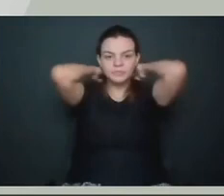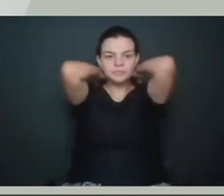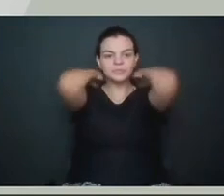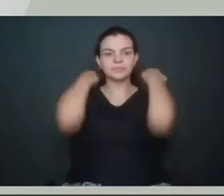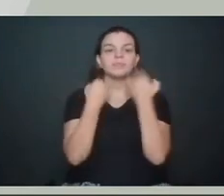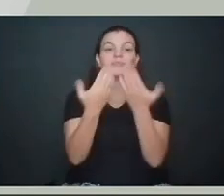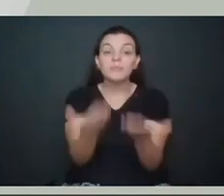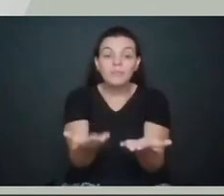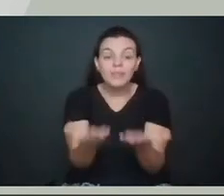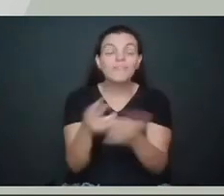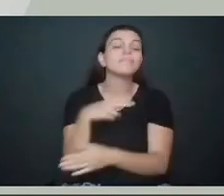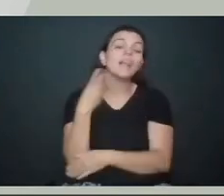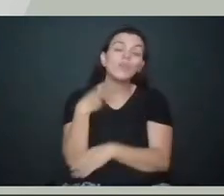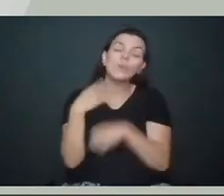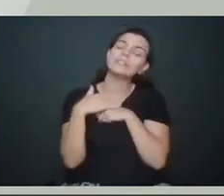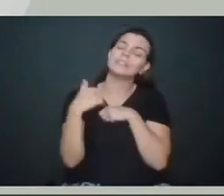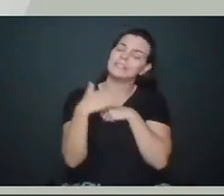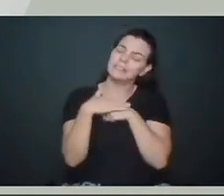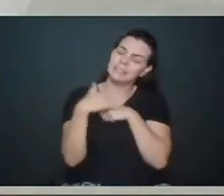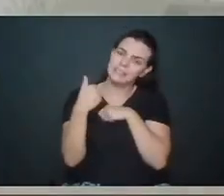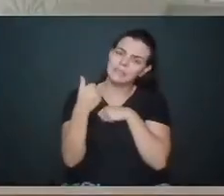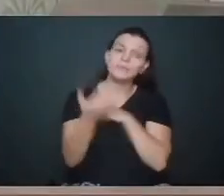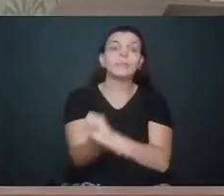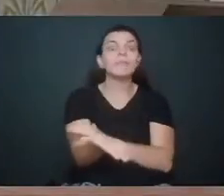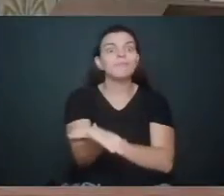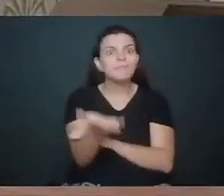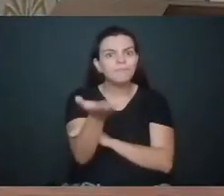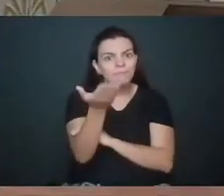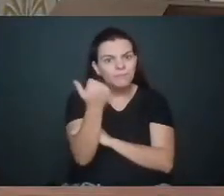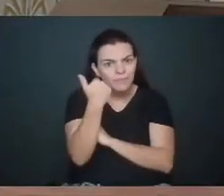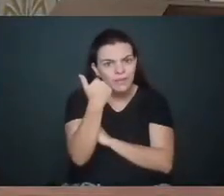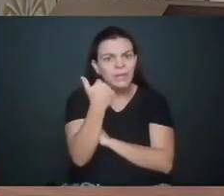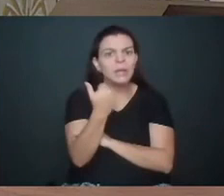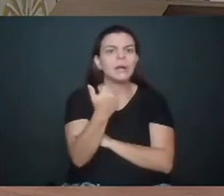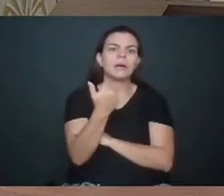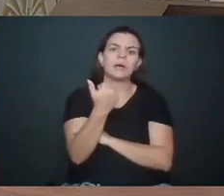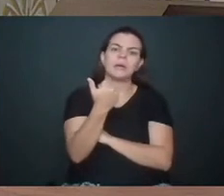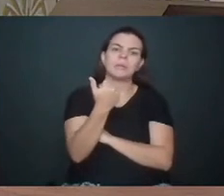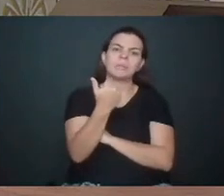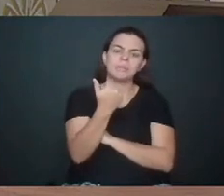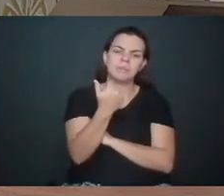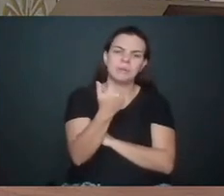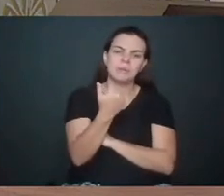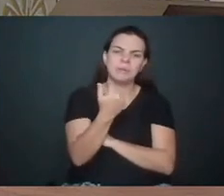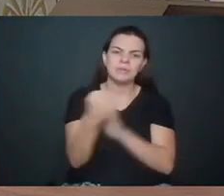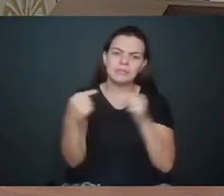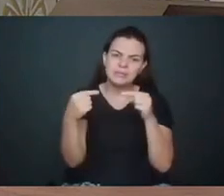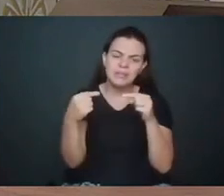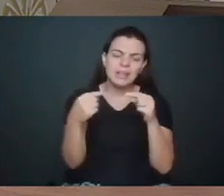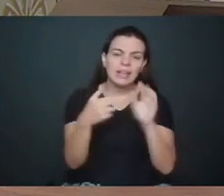disse, vamos regulamentar o número dos imóveis na cidade de